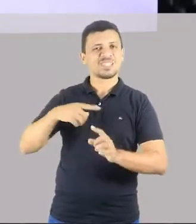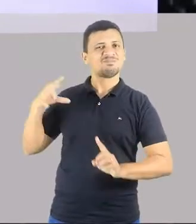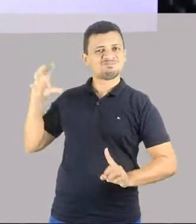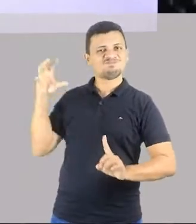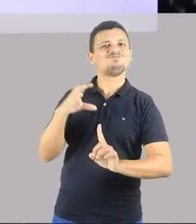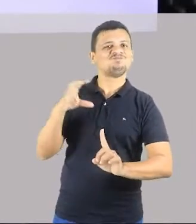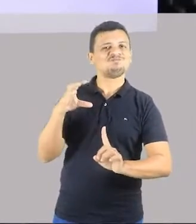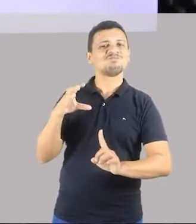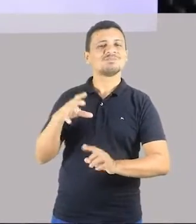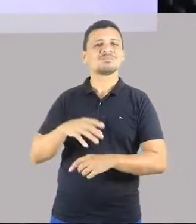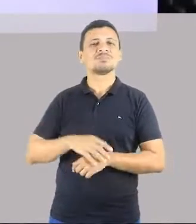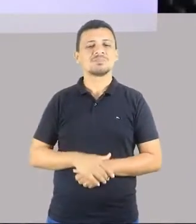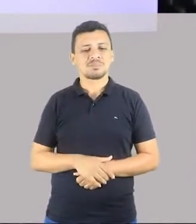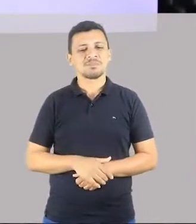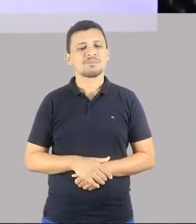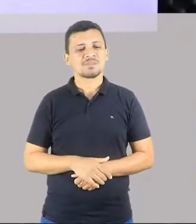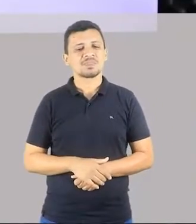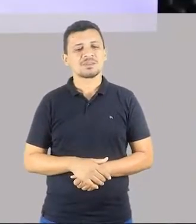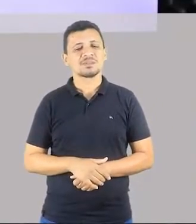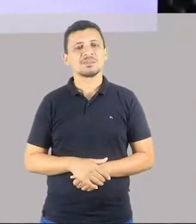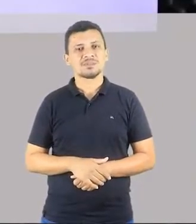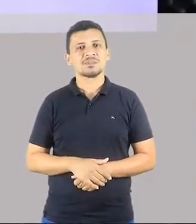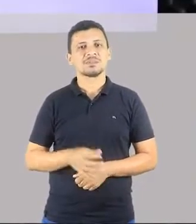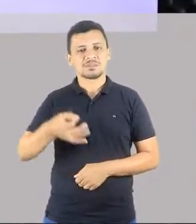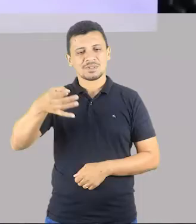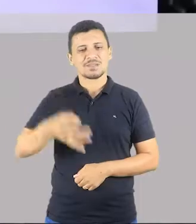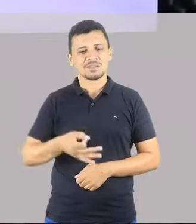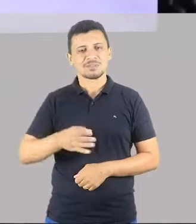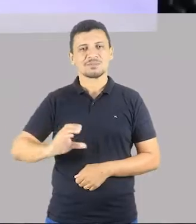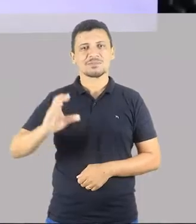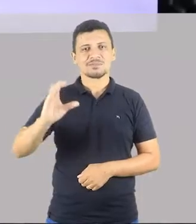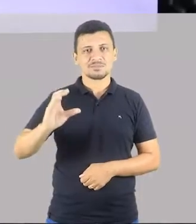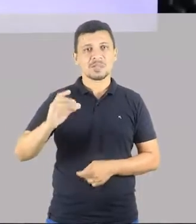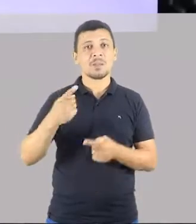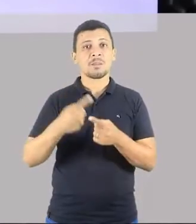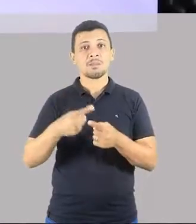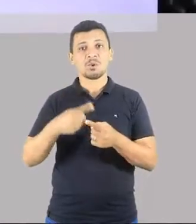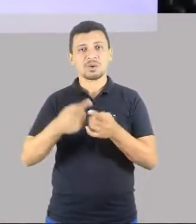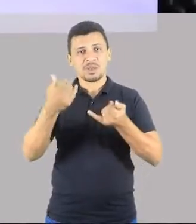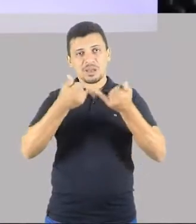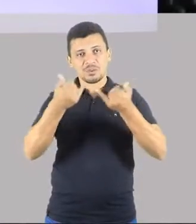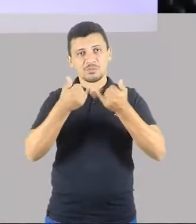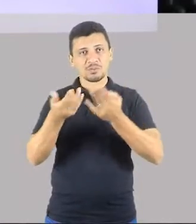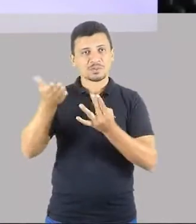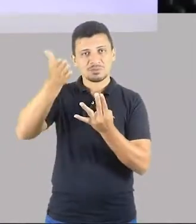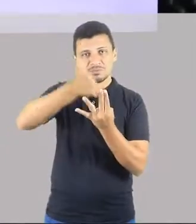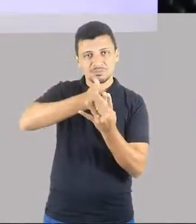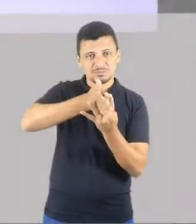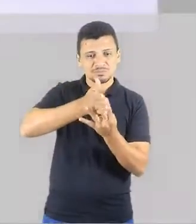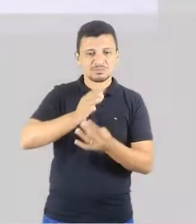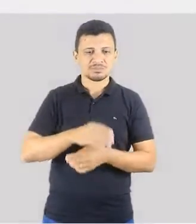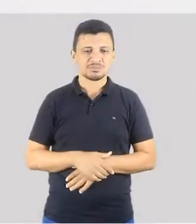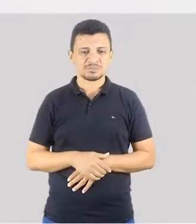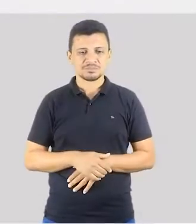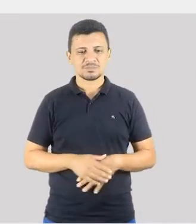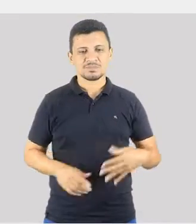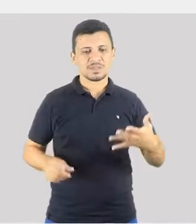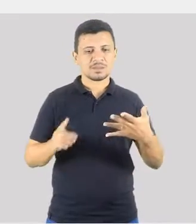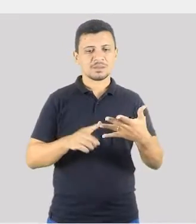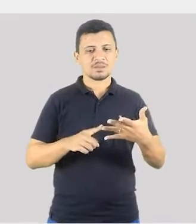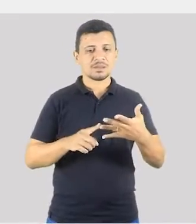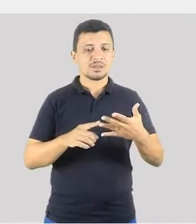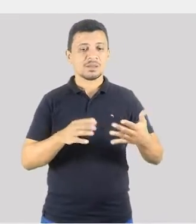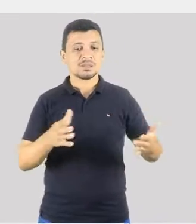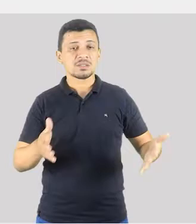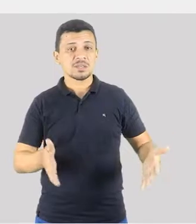impacto, certo? Então, nesse caso, pontuação adequada pela intercalação da informação. A letra D, por